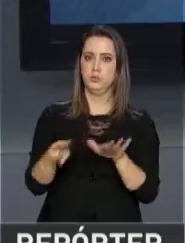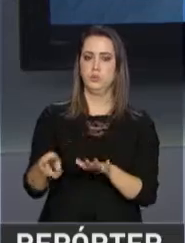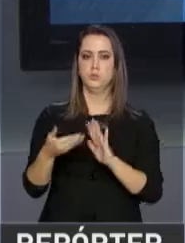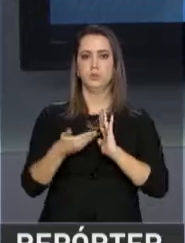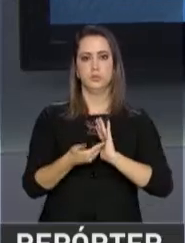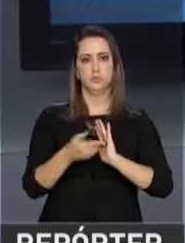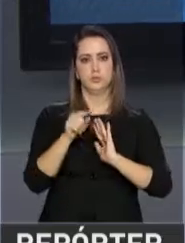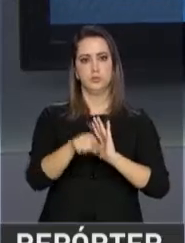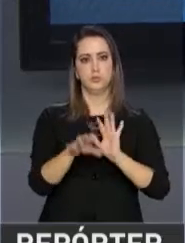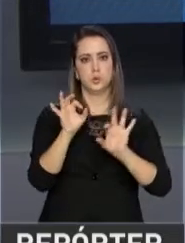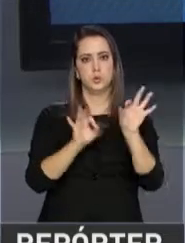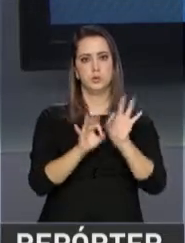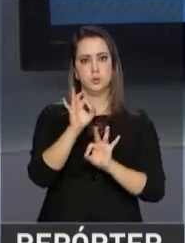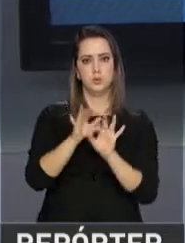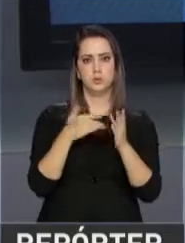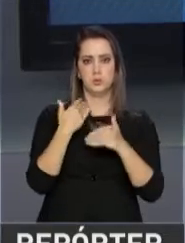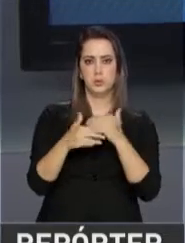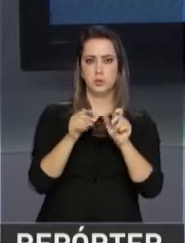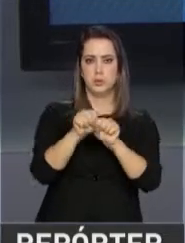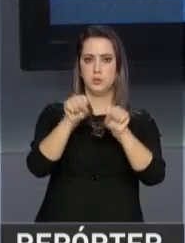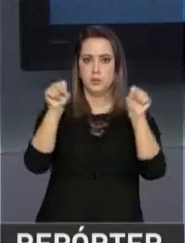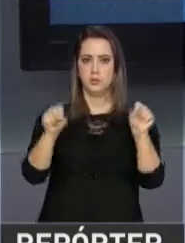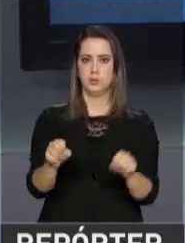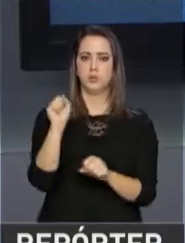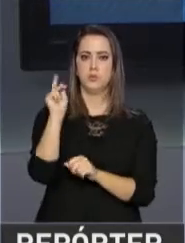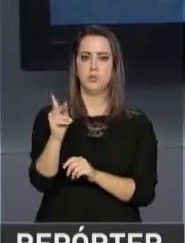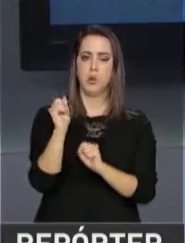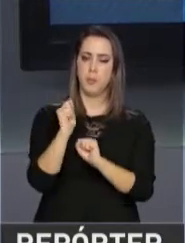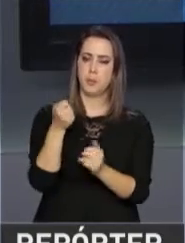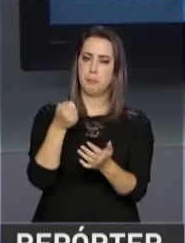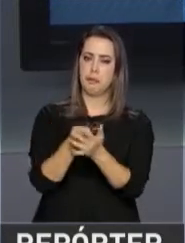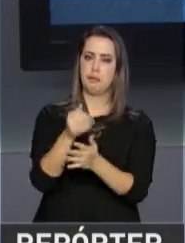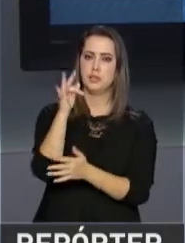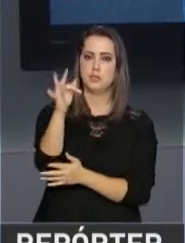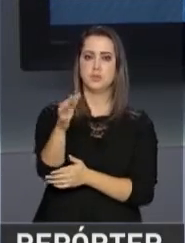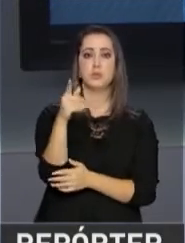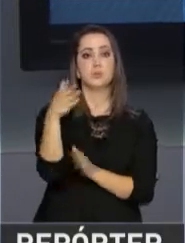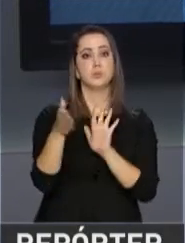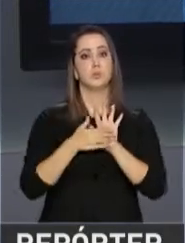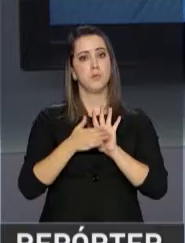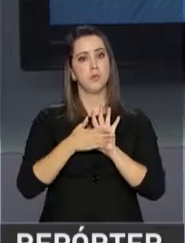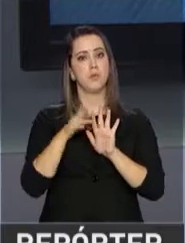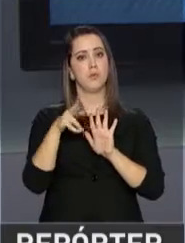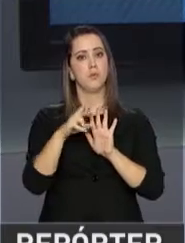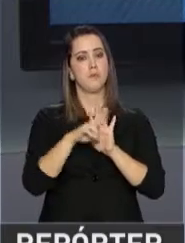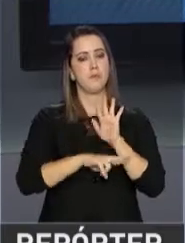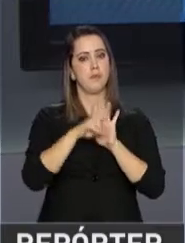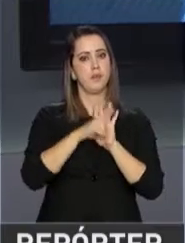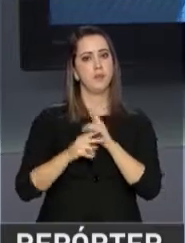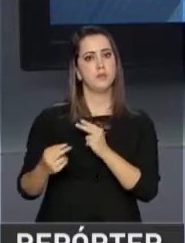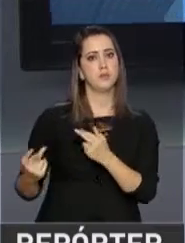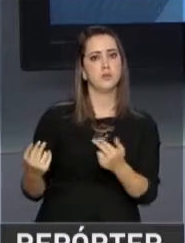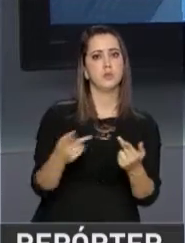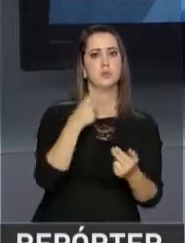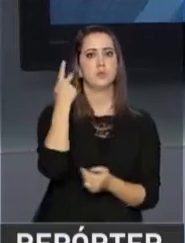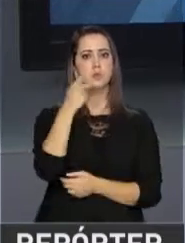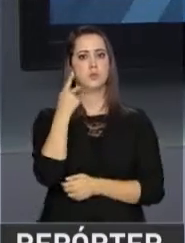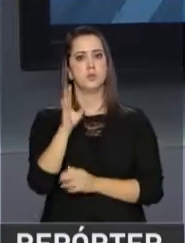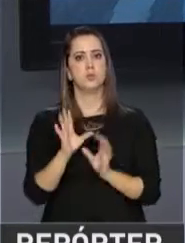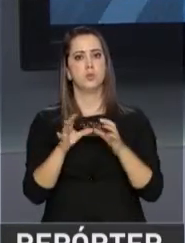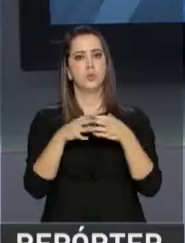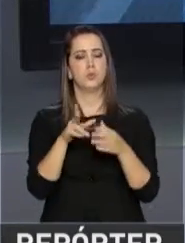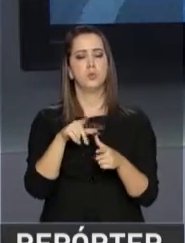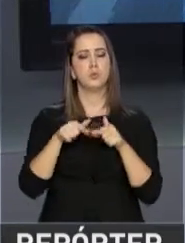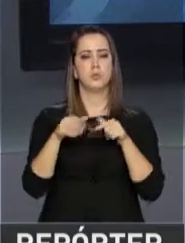deputados elaborada para manter o sistema previdenciário sustentável a proposta prevê regras semelhantes para políticos